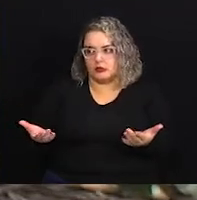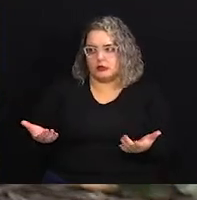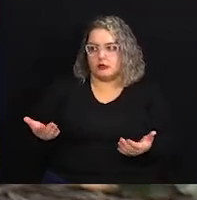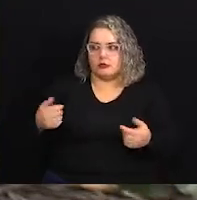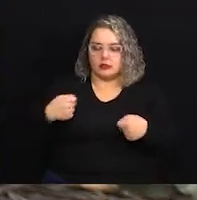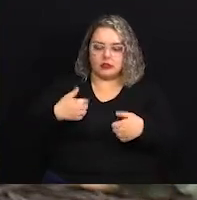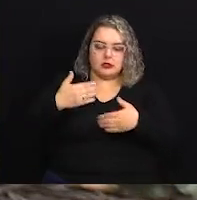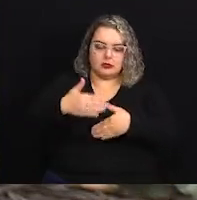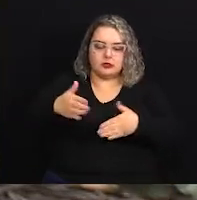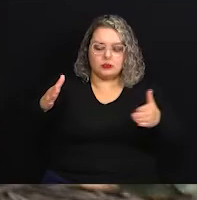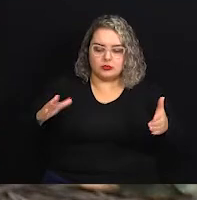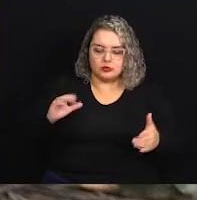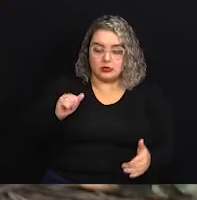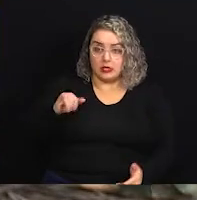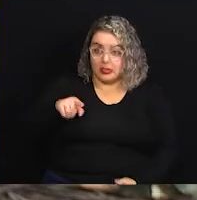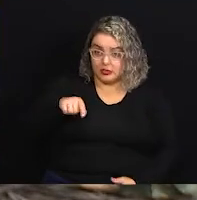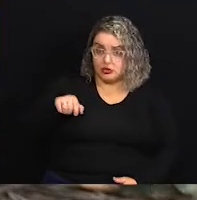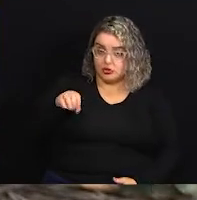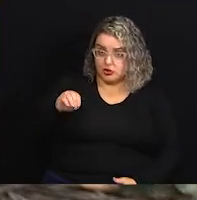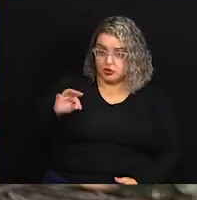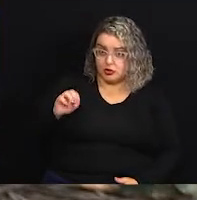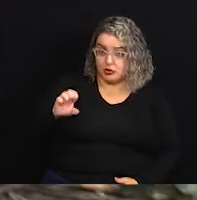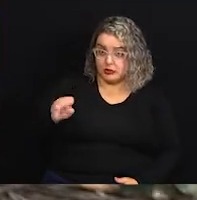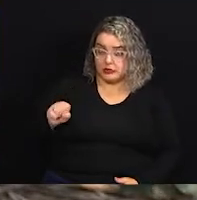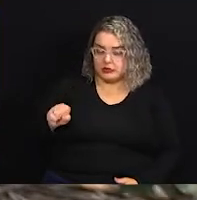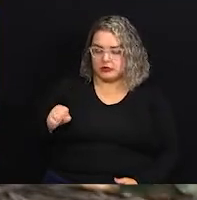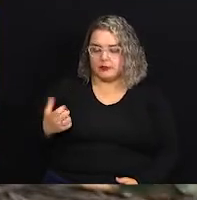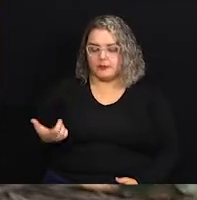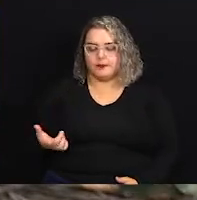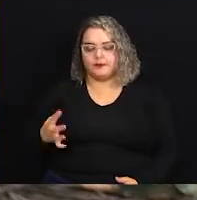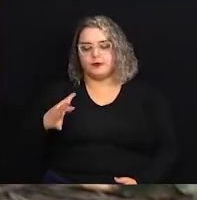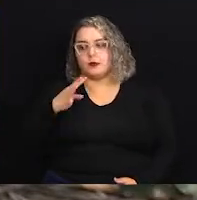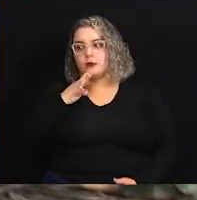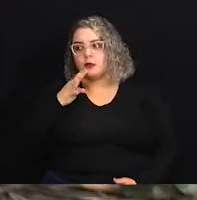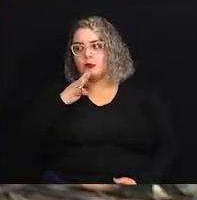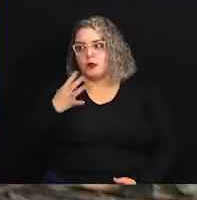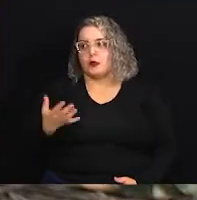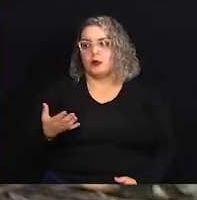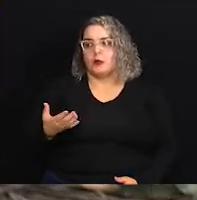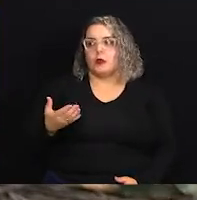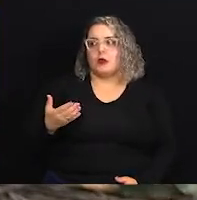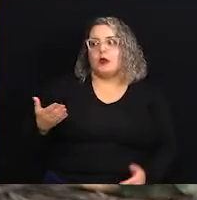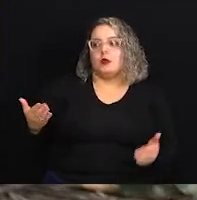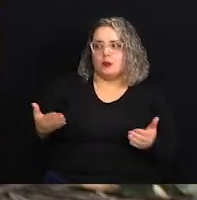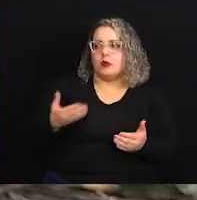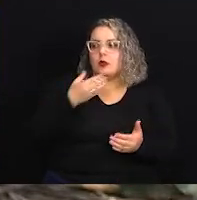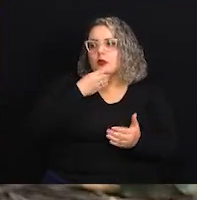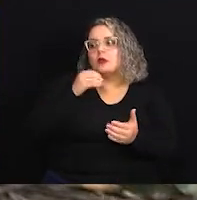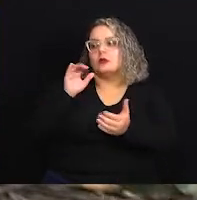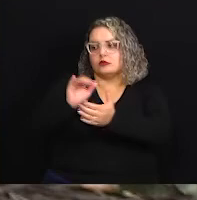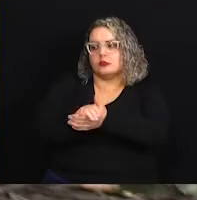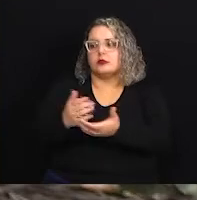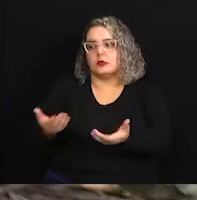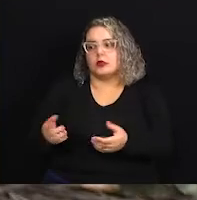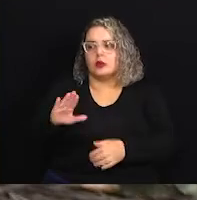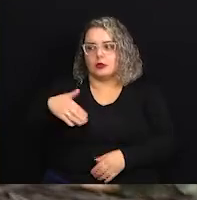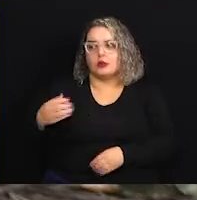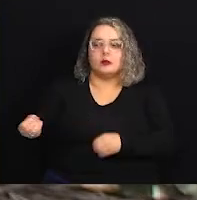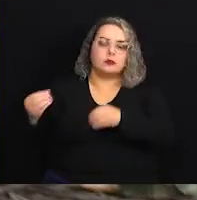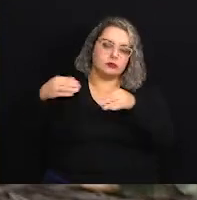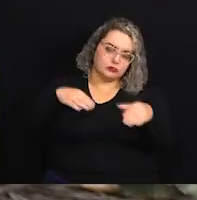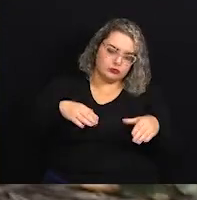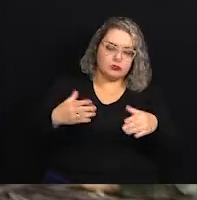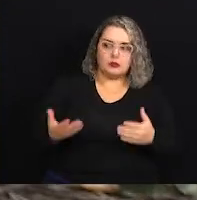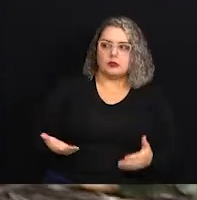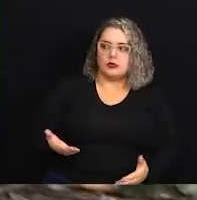que não fosse os caixotes. E aí quando eu conheci o meu atual companheiro, quando a gente